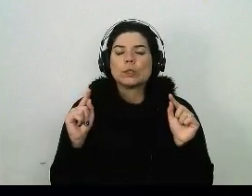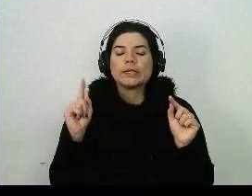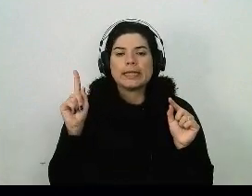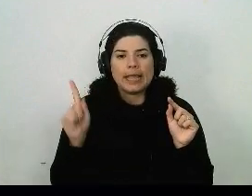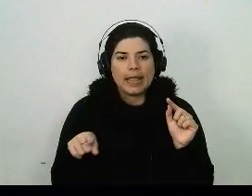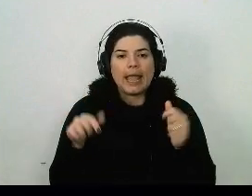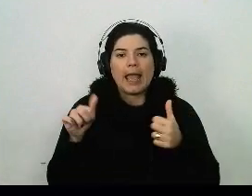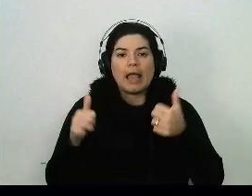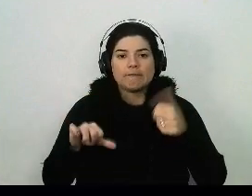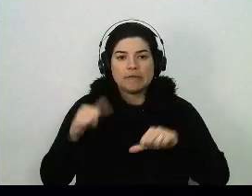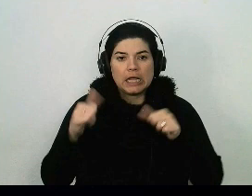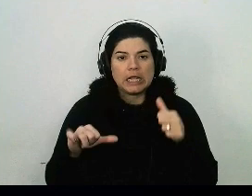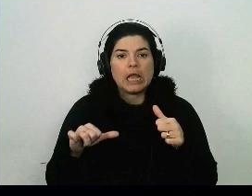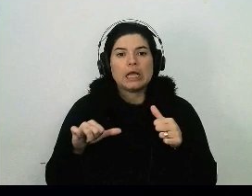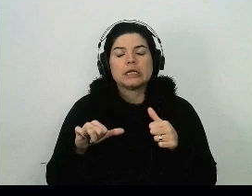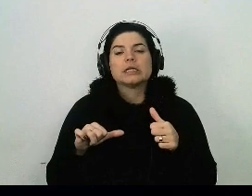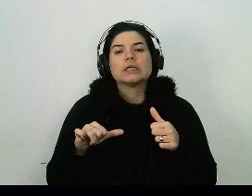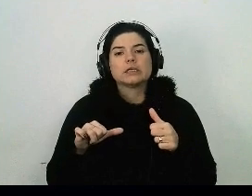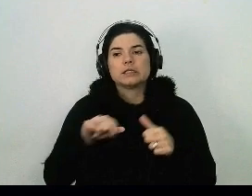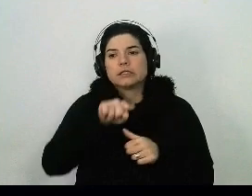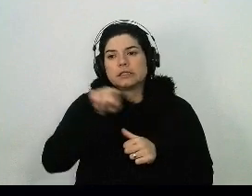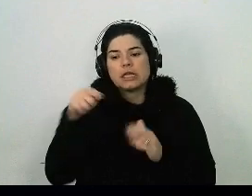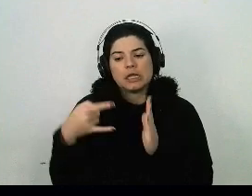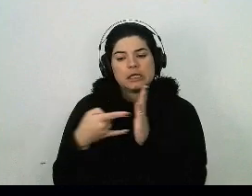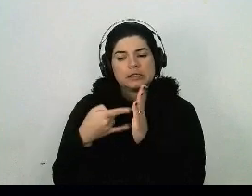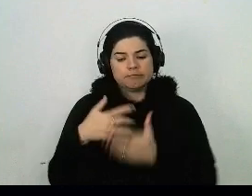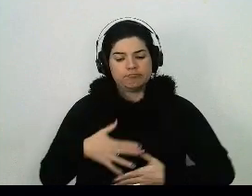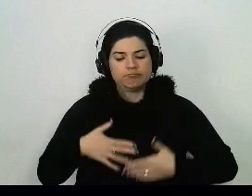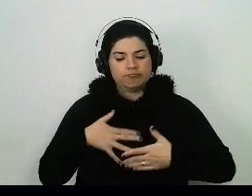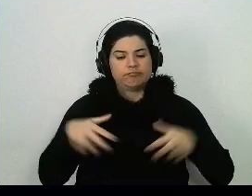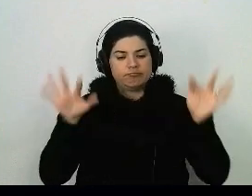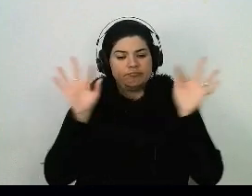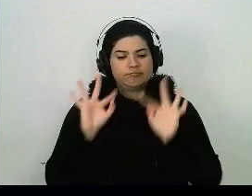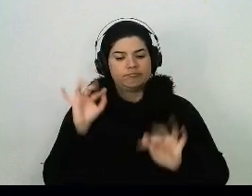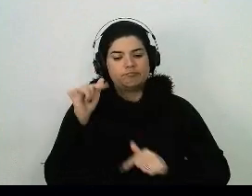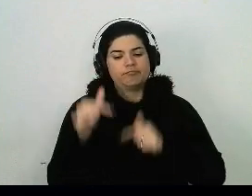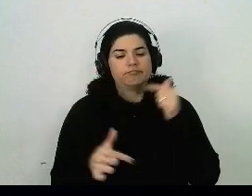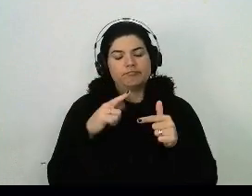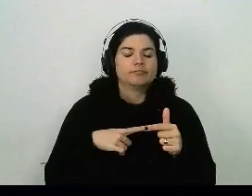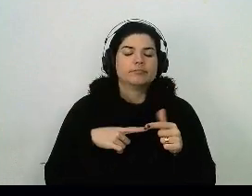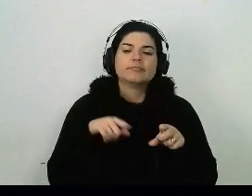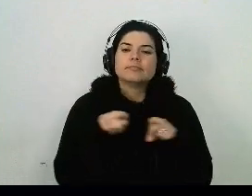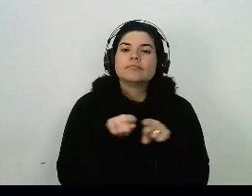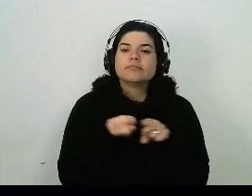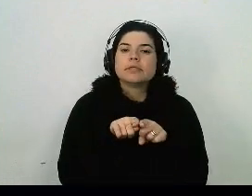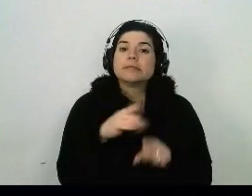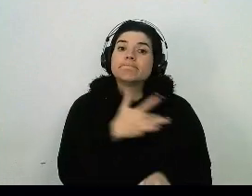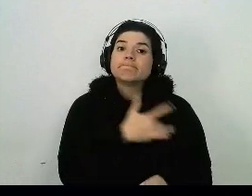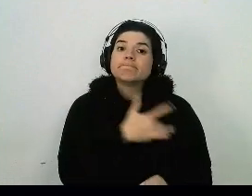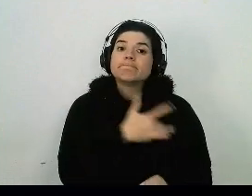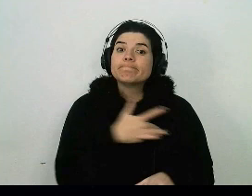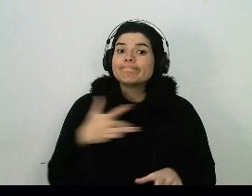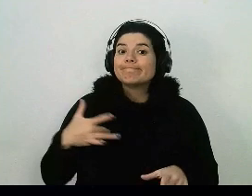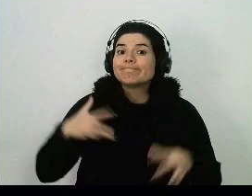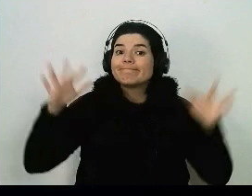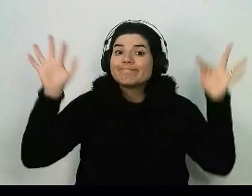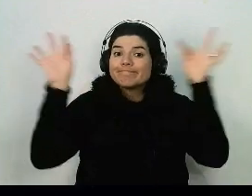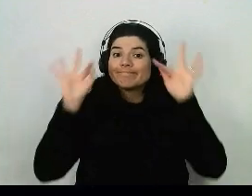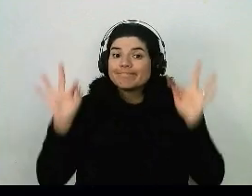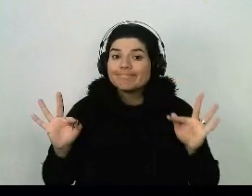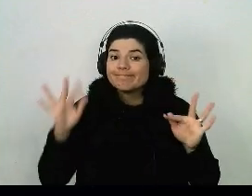o quanto os nossos desenvolvedores estão satisfeitos com o trabalho que eles estão fazendo e quão saudáveis e felizes as pessoas